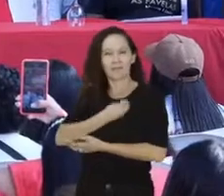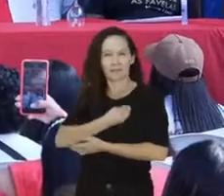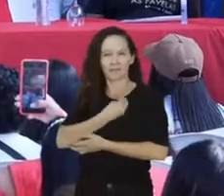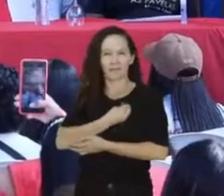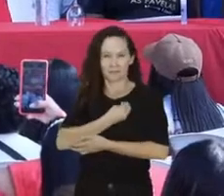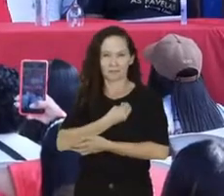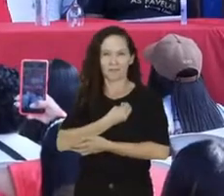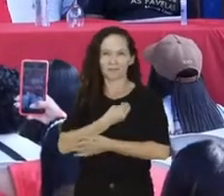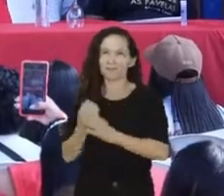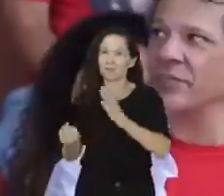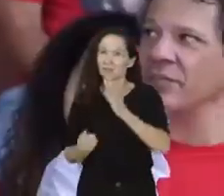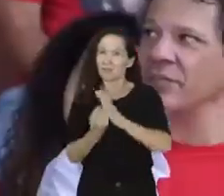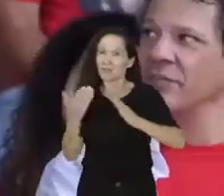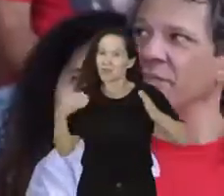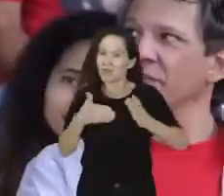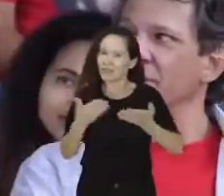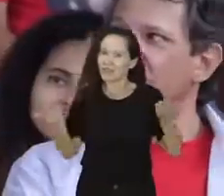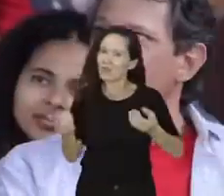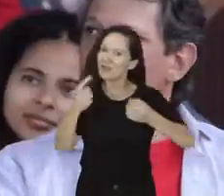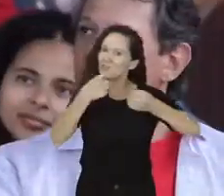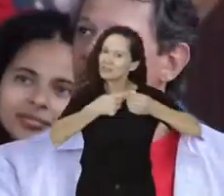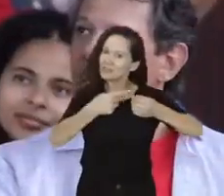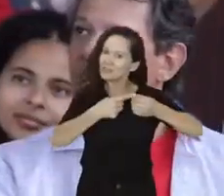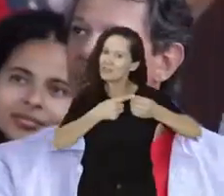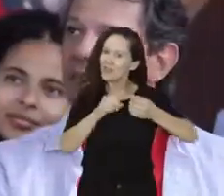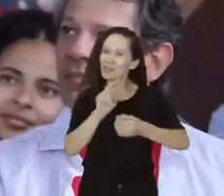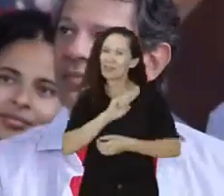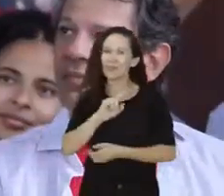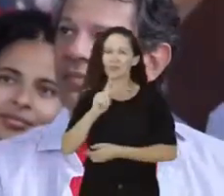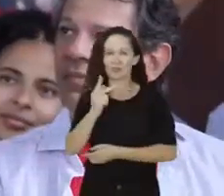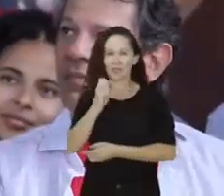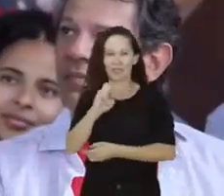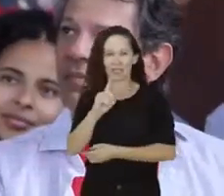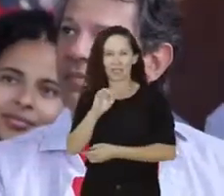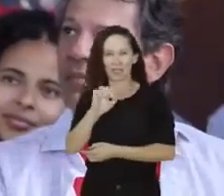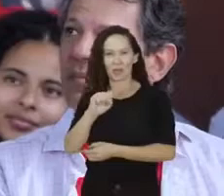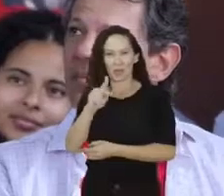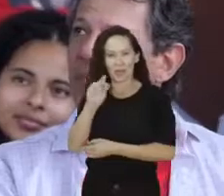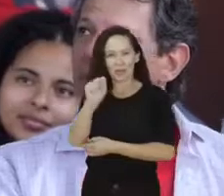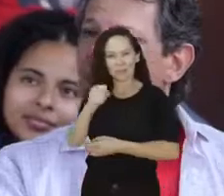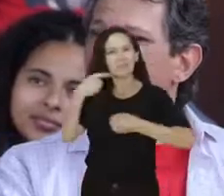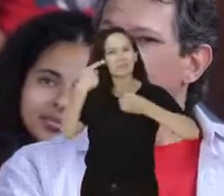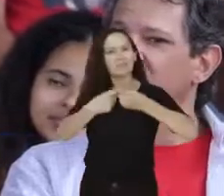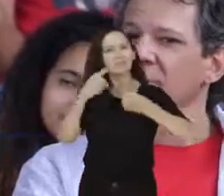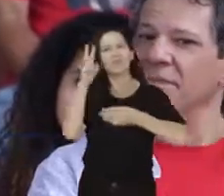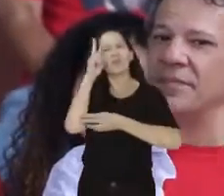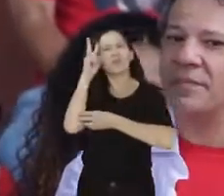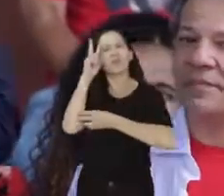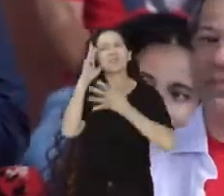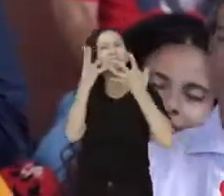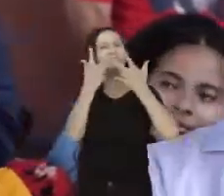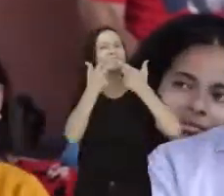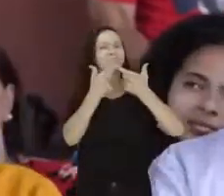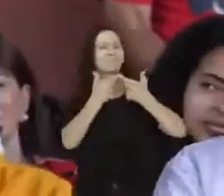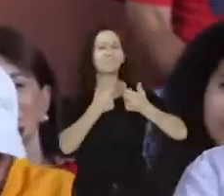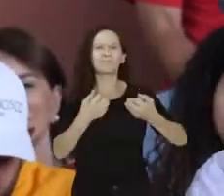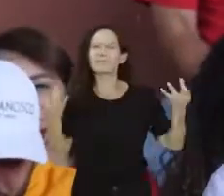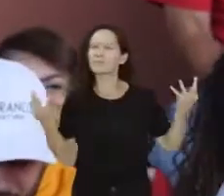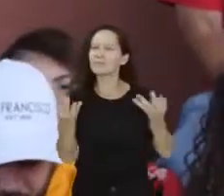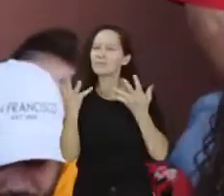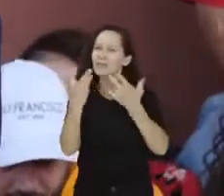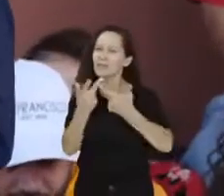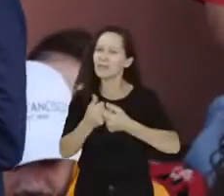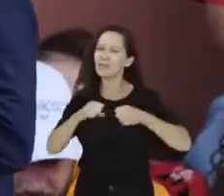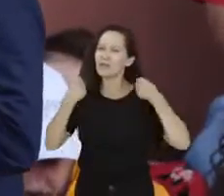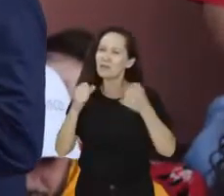aqui nessa cidade chamada Heliópolis é uma história tão extraordinária que ela precisa ser